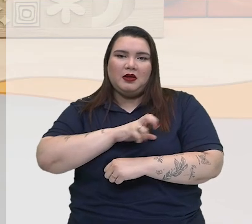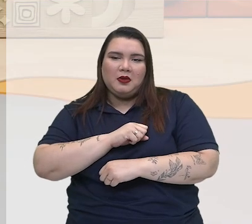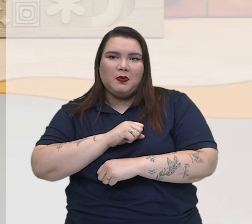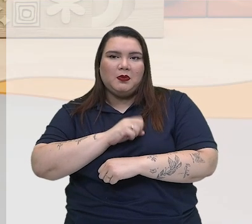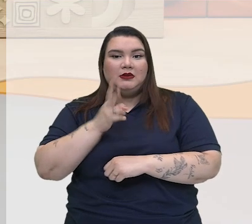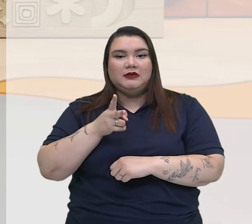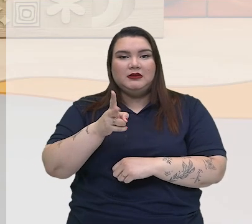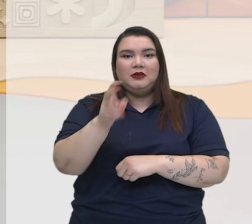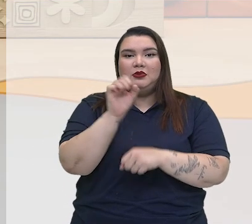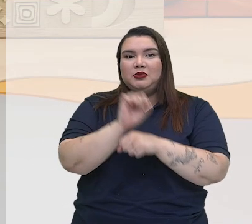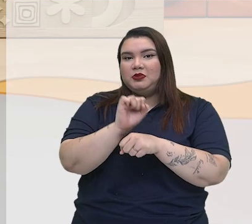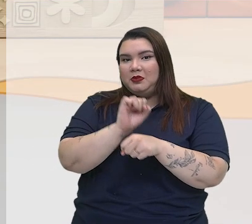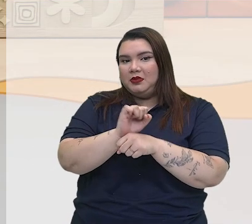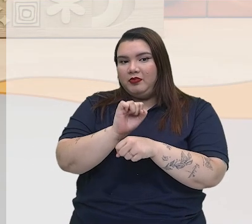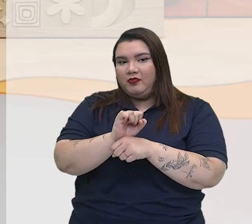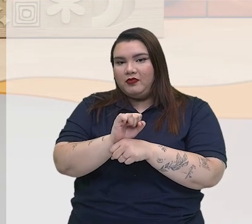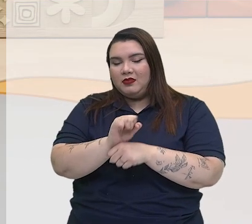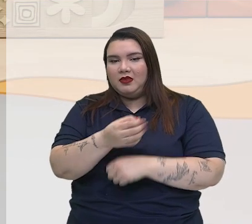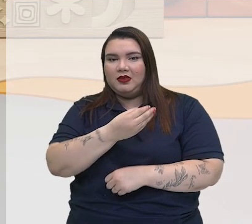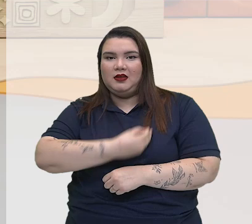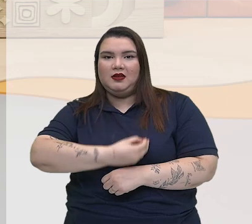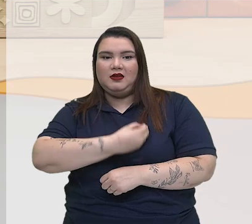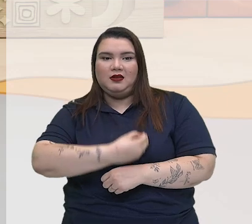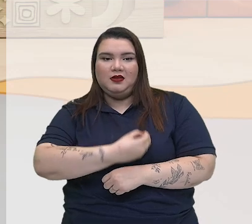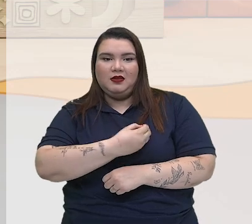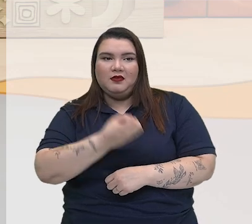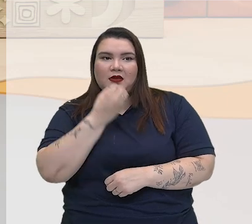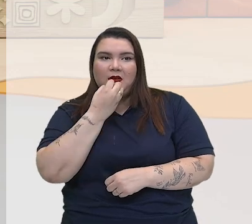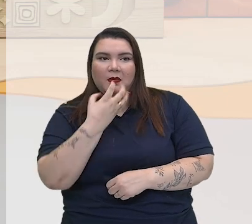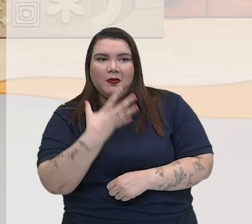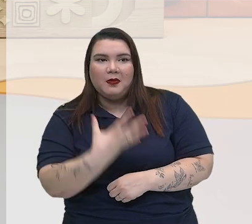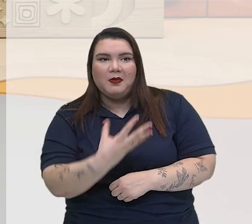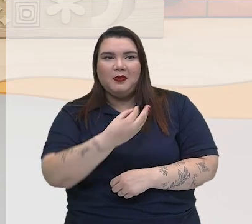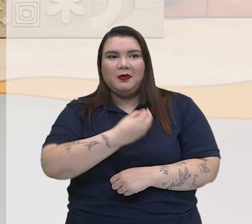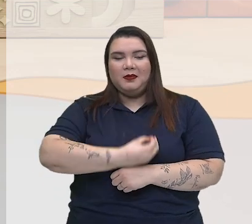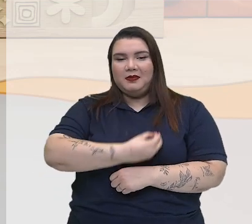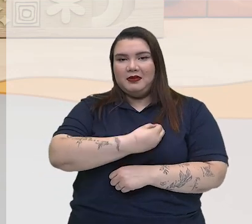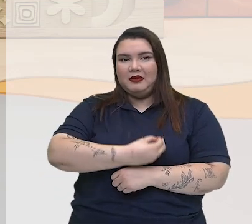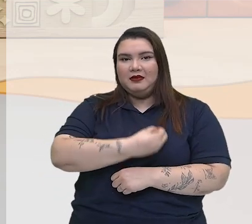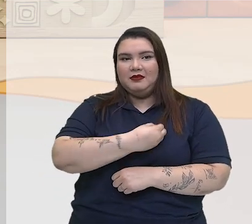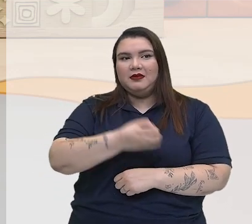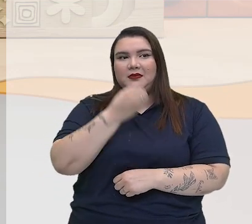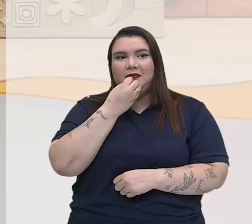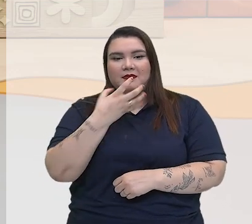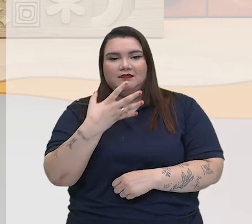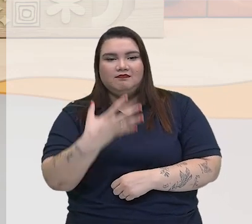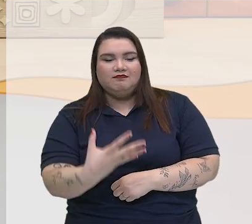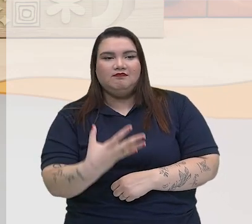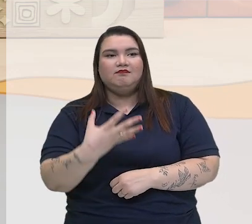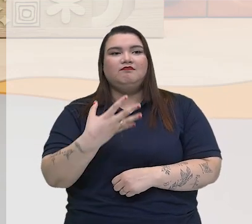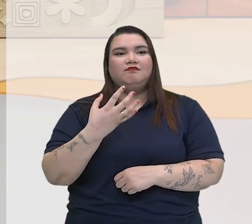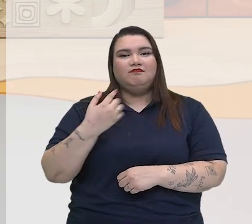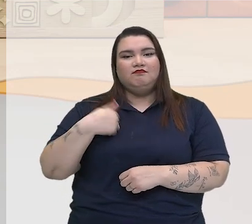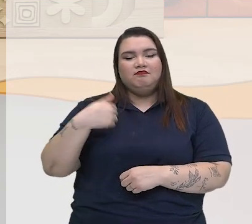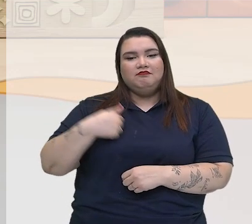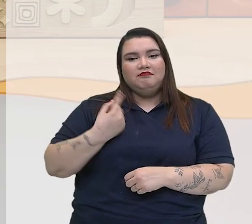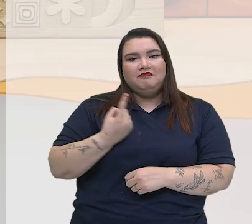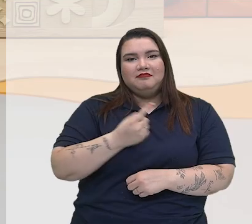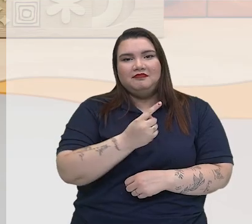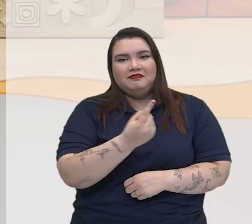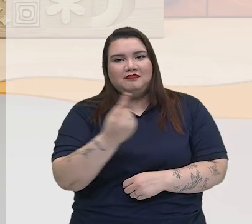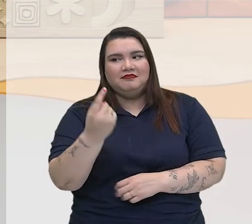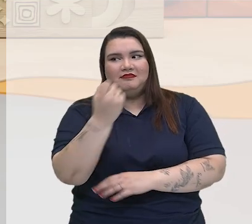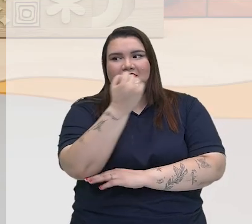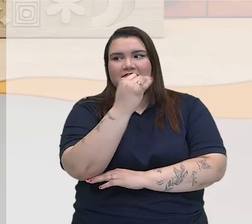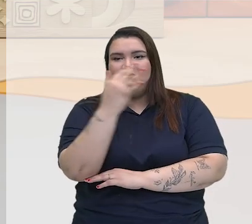me esperar. Que vida boa, oh, oh, que vida boa. Sapo caiu na lagoa,